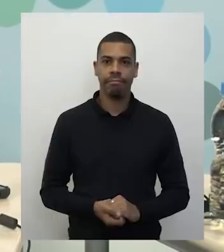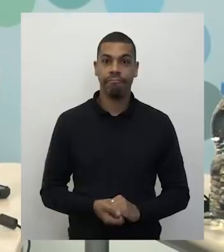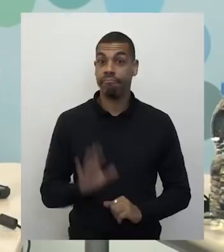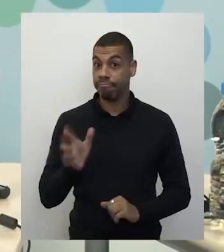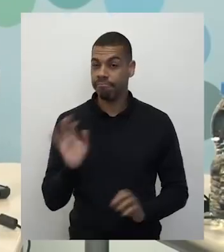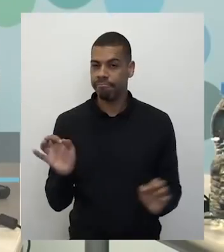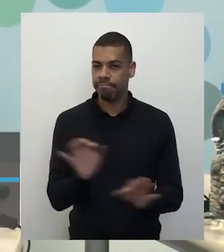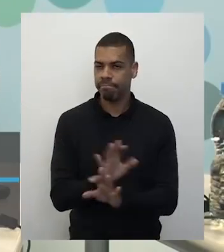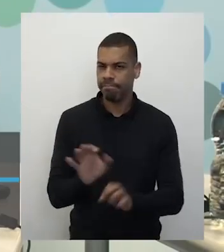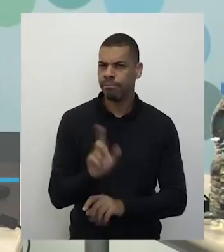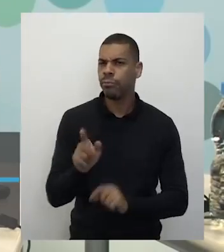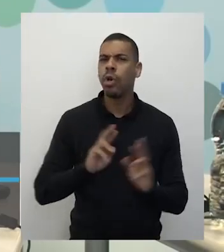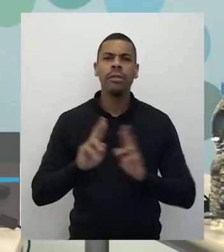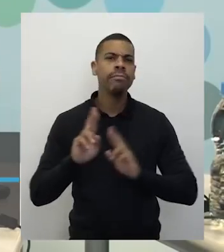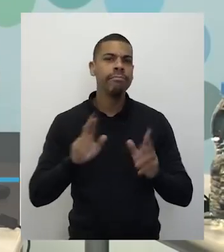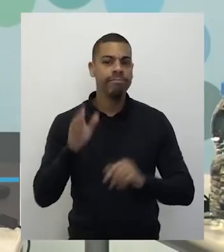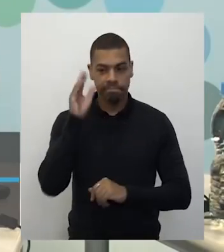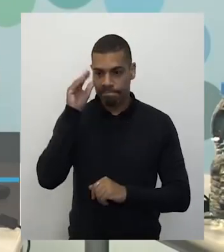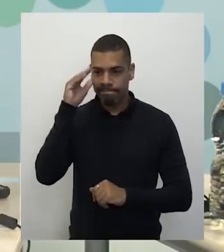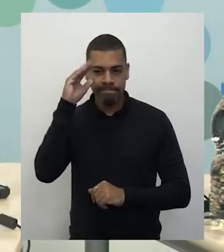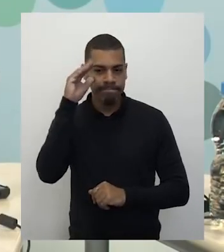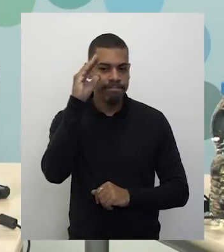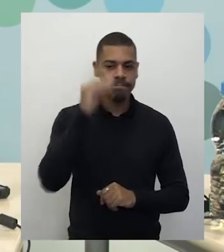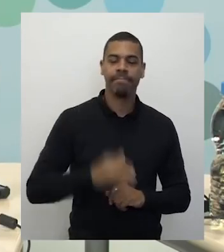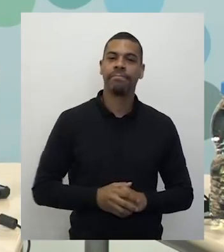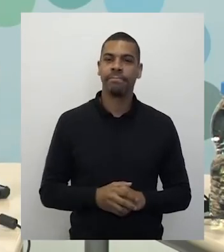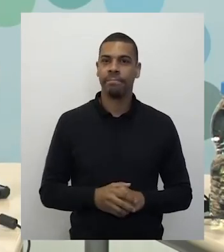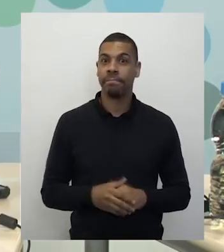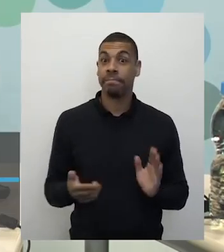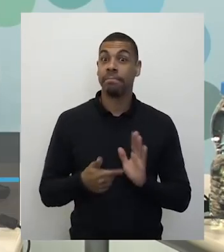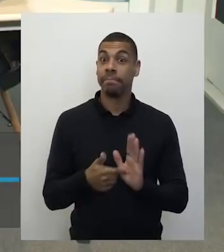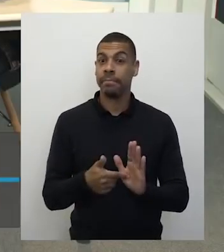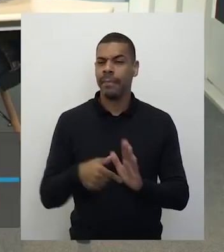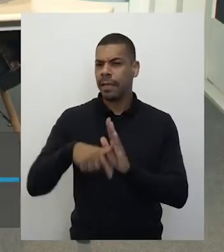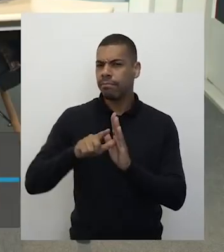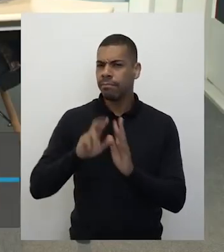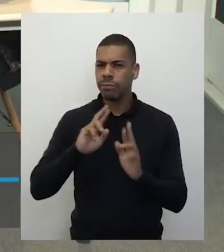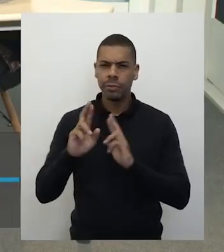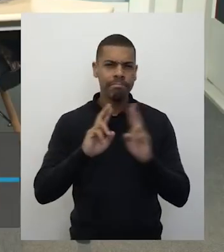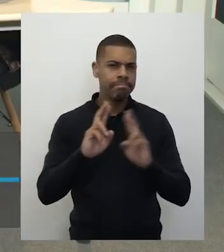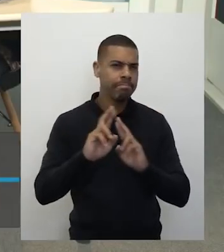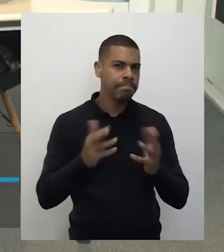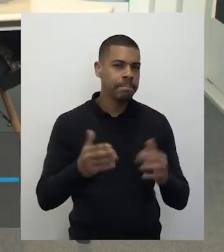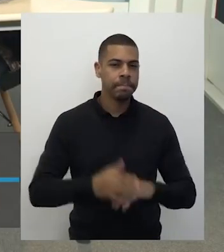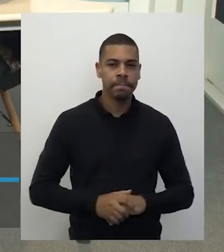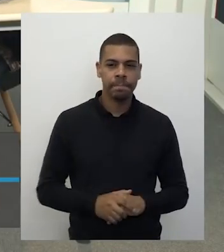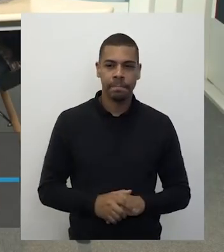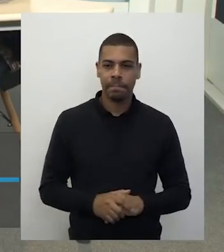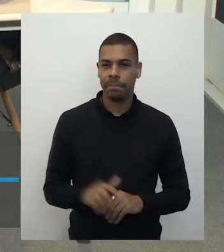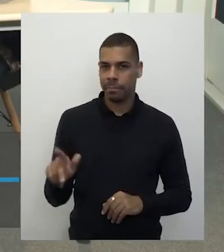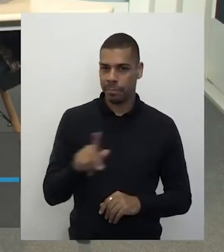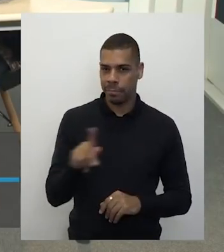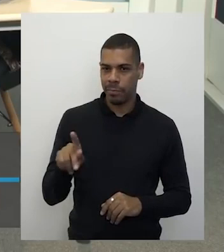Prontinho. E aí, o que eles colocaram? Tô curiosa. Vamos lá, antes de começar as respostas aqui, gente, Pro